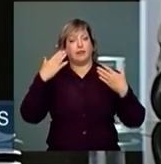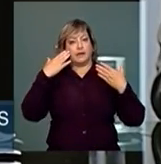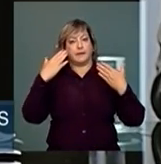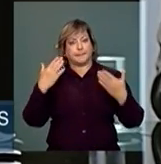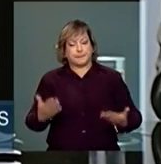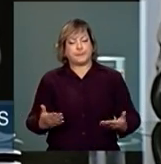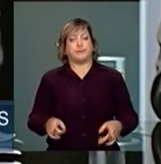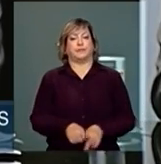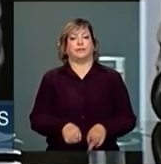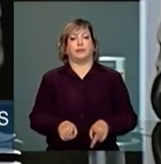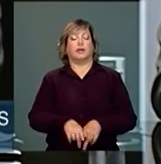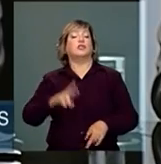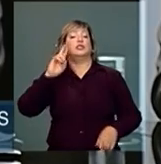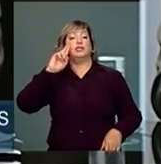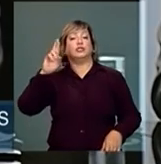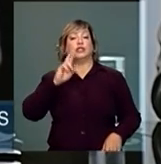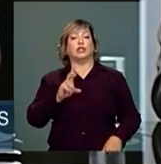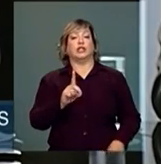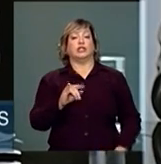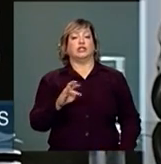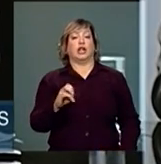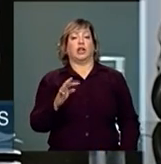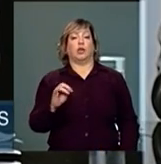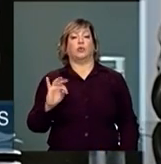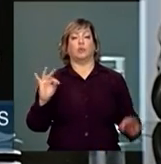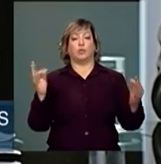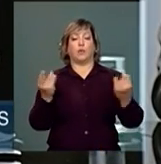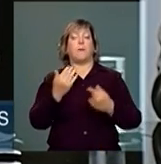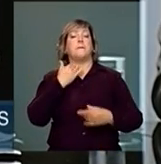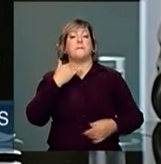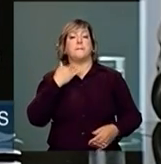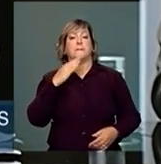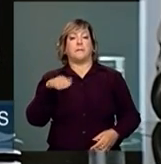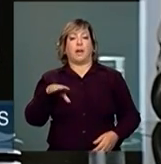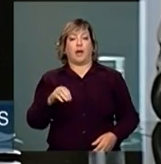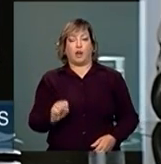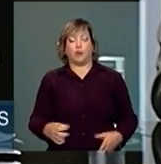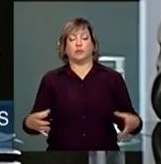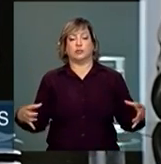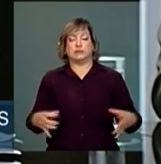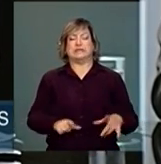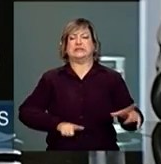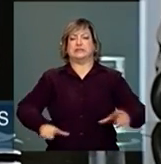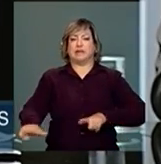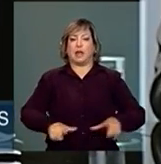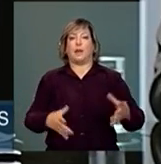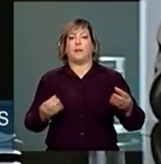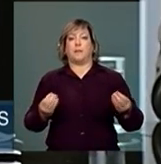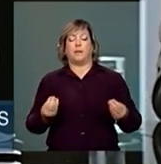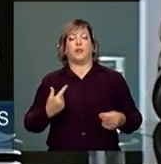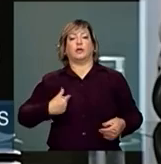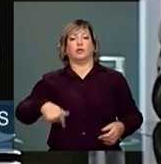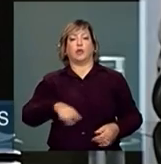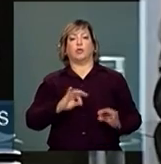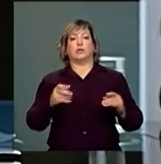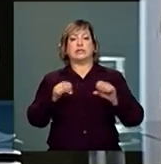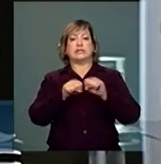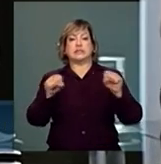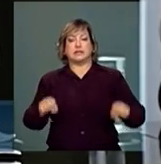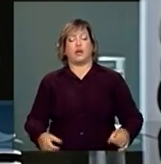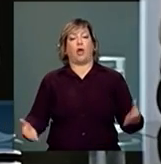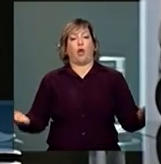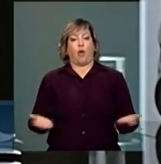às diretorias do banco, doutor Osmar, as diretorias todas integradas, trabalharam muito para que todos os nossos sistemas